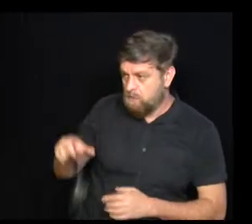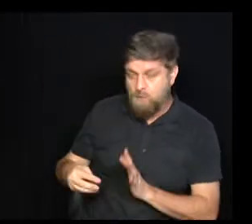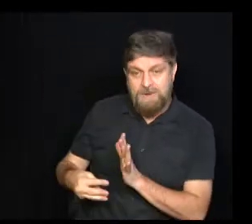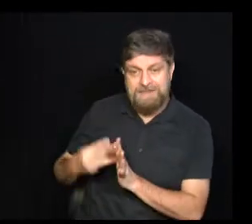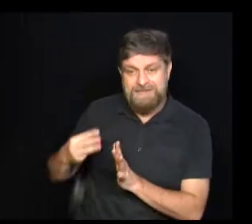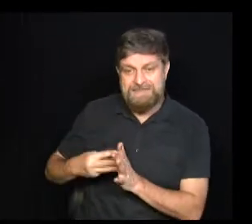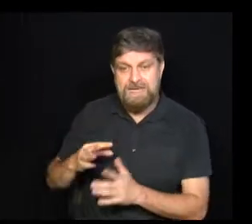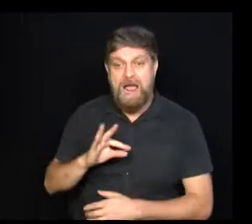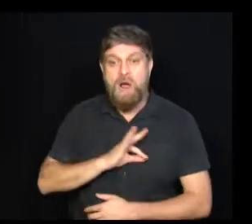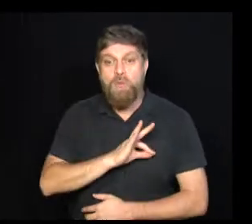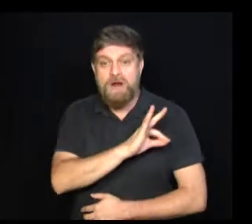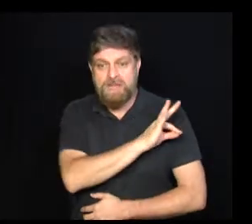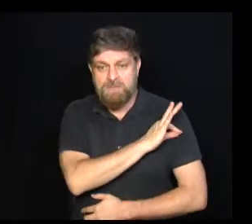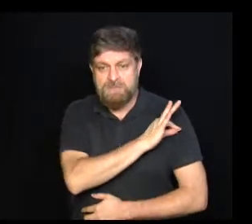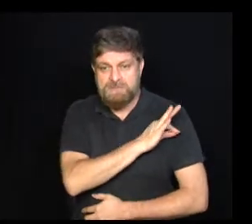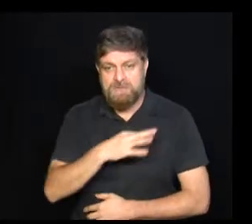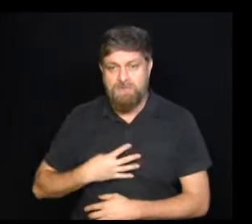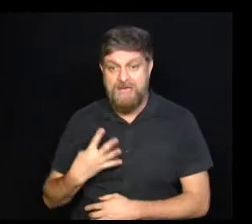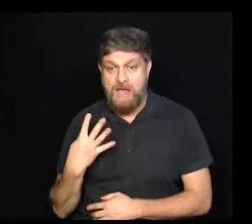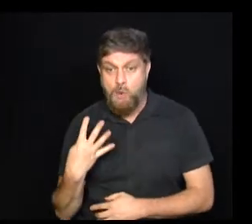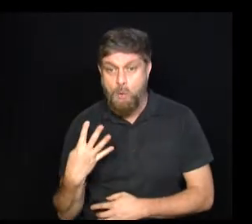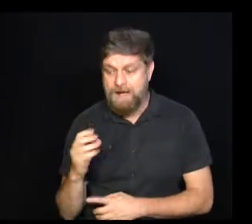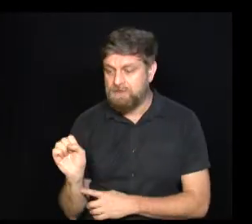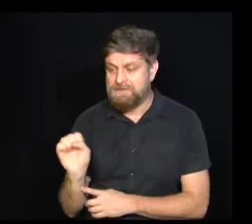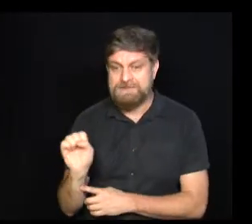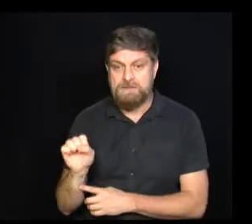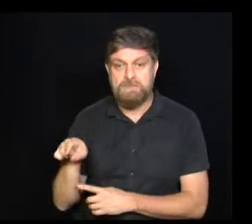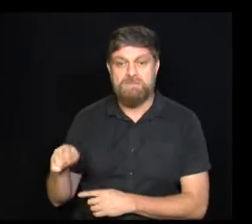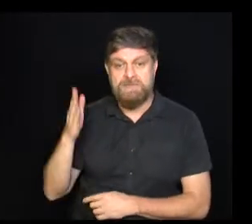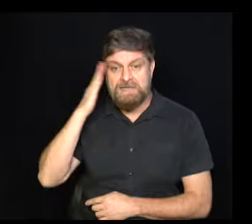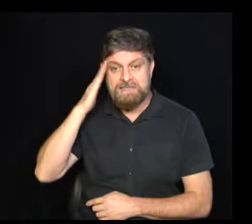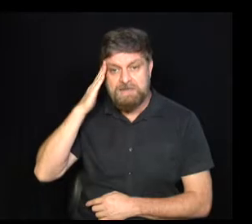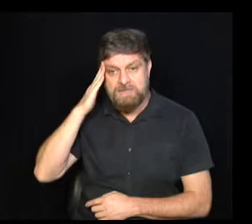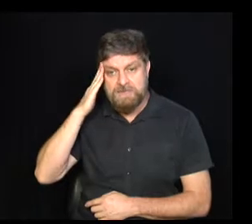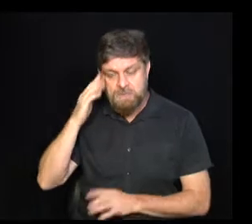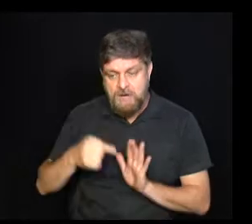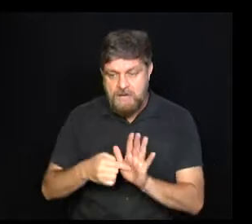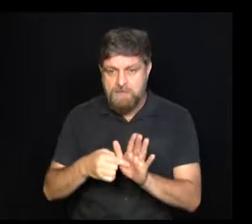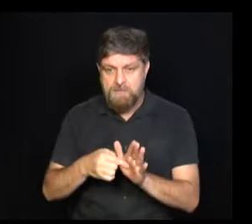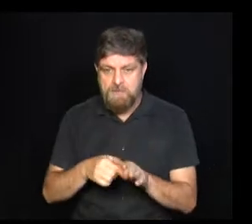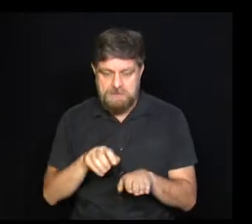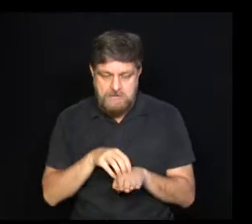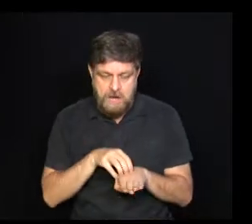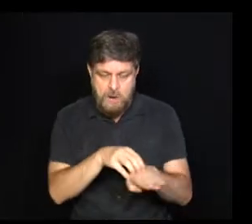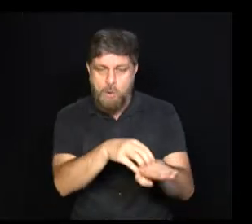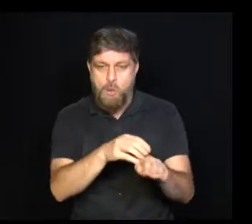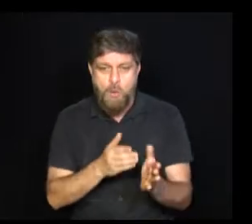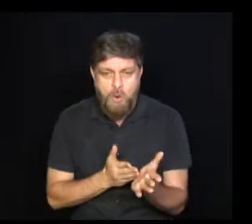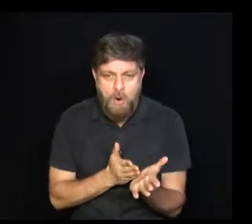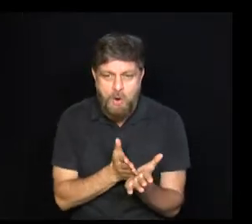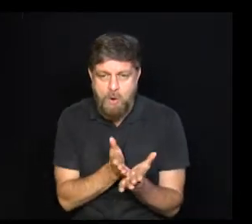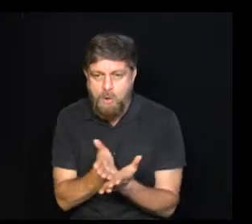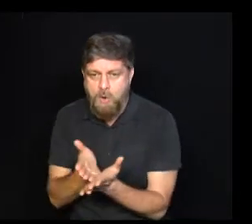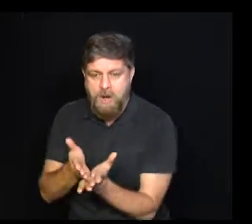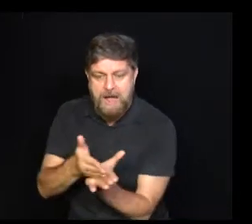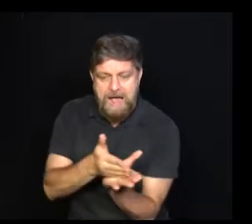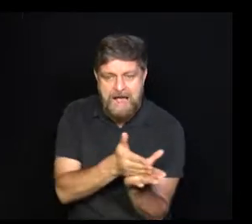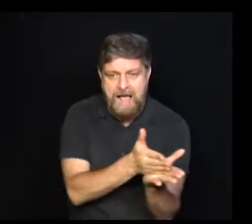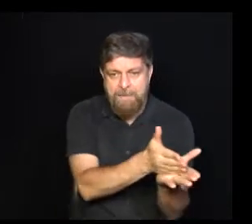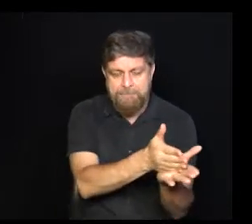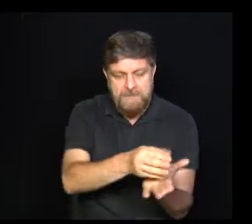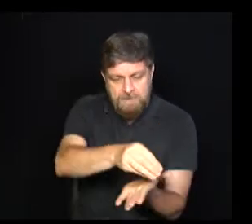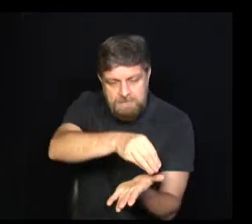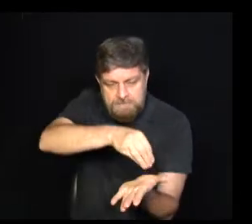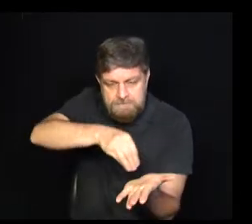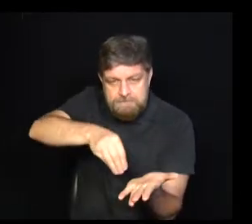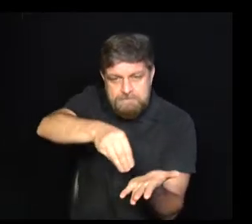Municipal será acionada em 4 segundos e aparece o trajeto. Se o trajeto estiver certo, se a linha está correta e se é